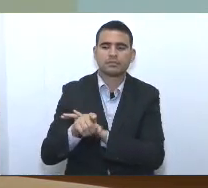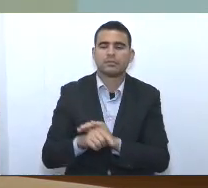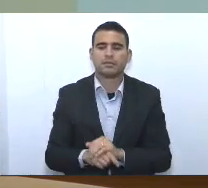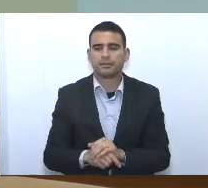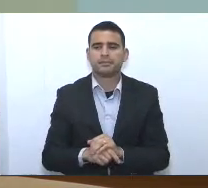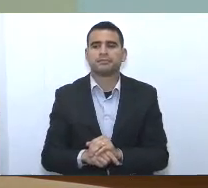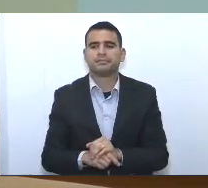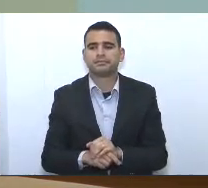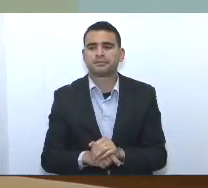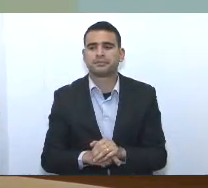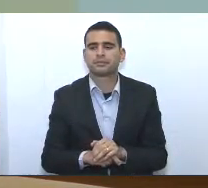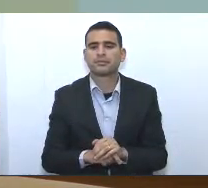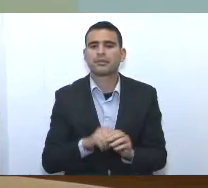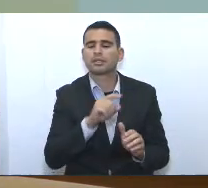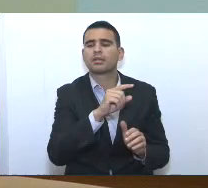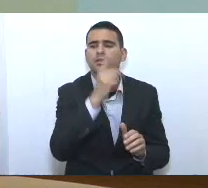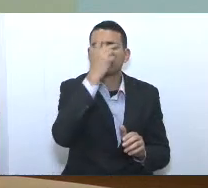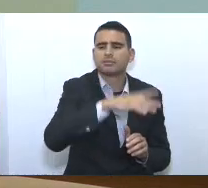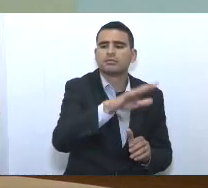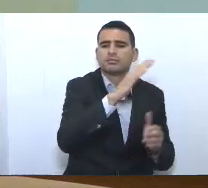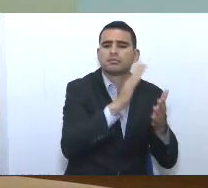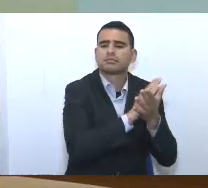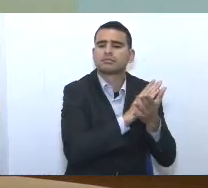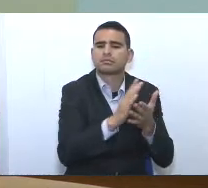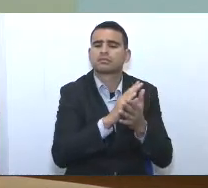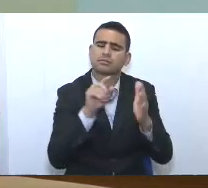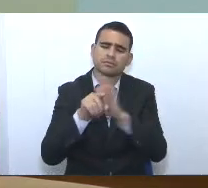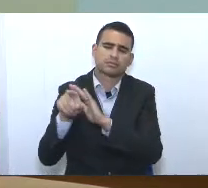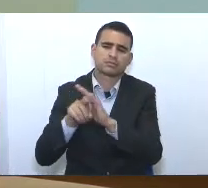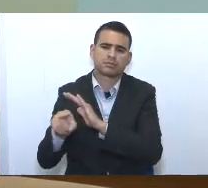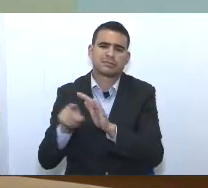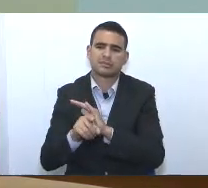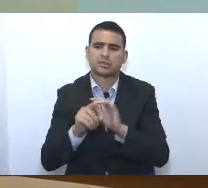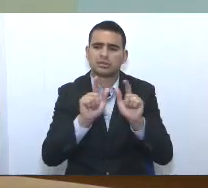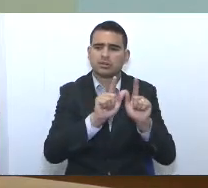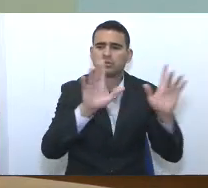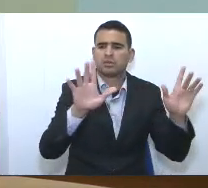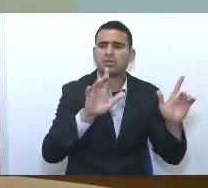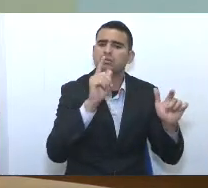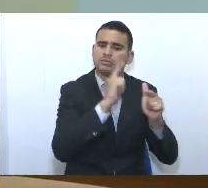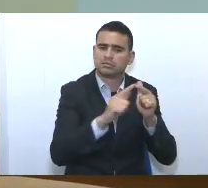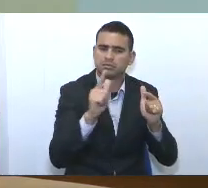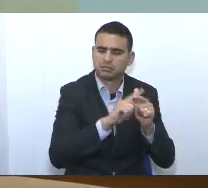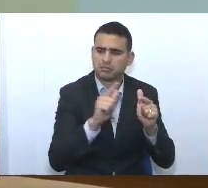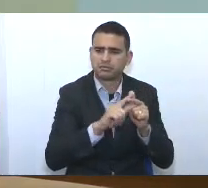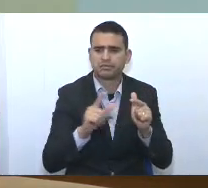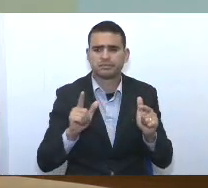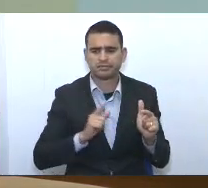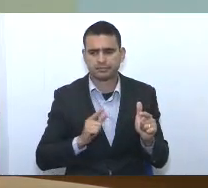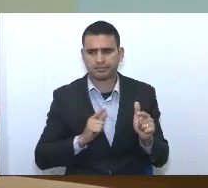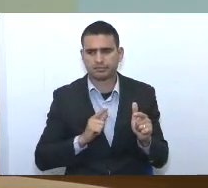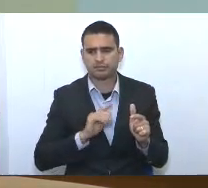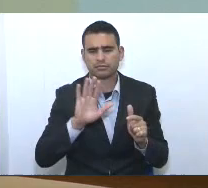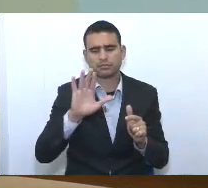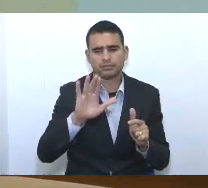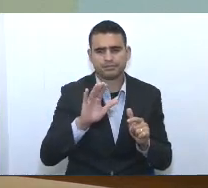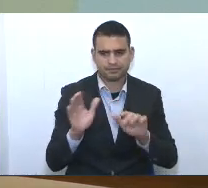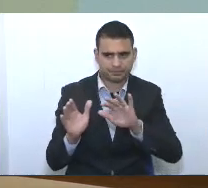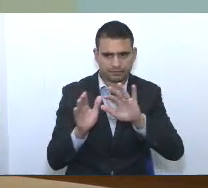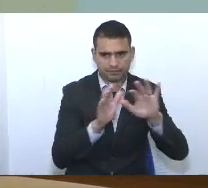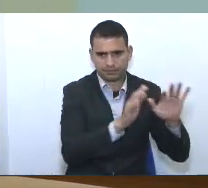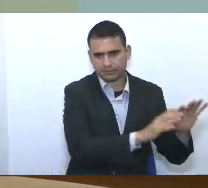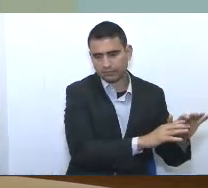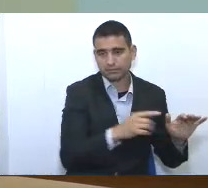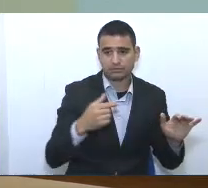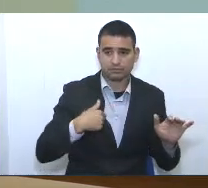pessoal questionando em algumas áreas aqui na nossa cidade, que está com problema aí de irregularidade, mas eu queria falar de uma área aqui que a